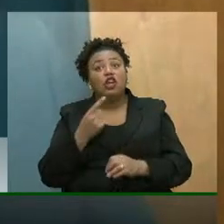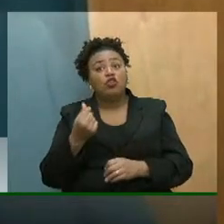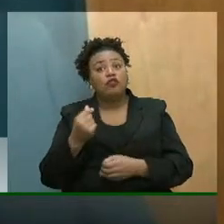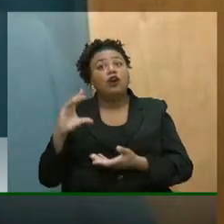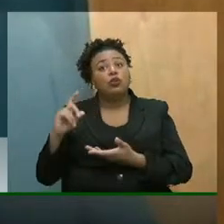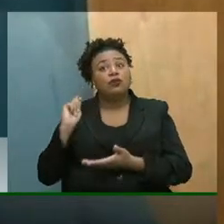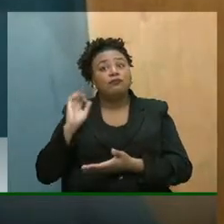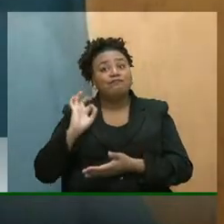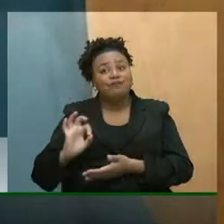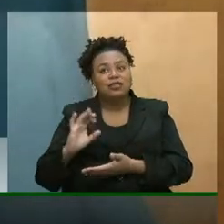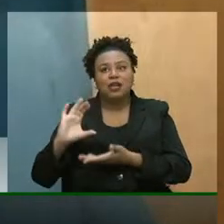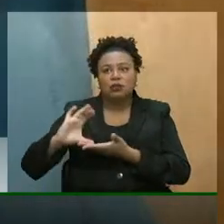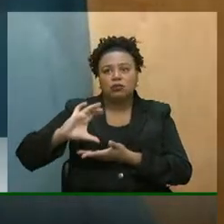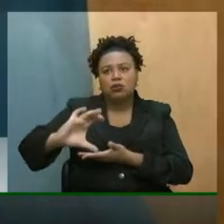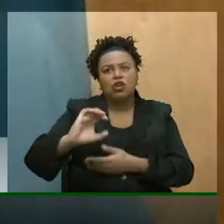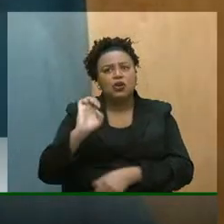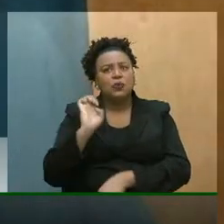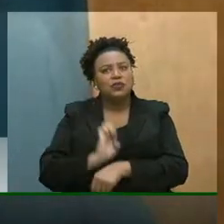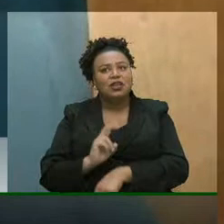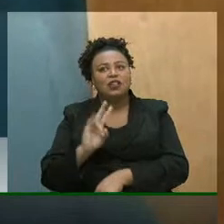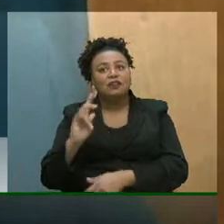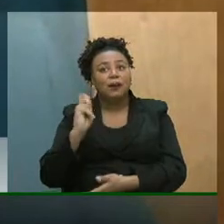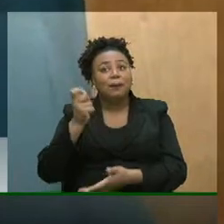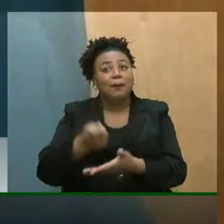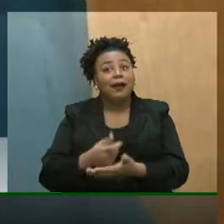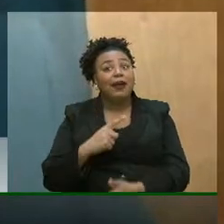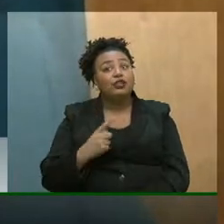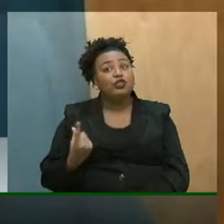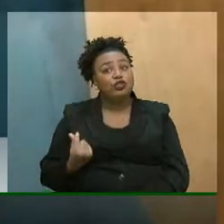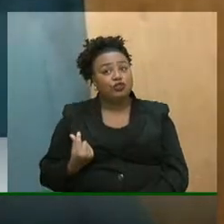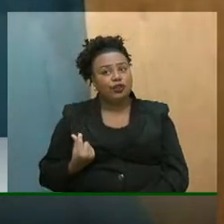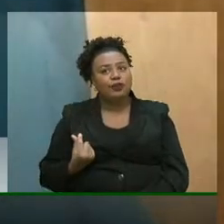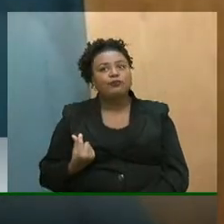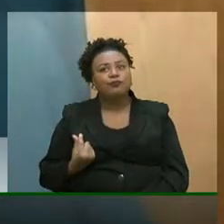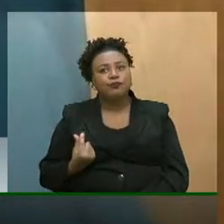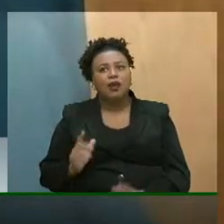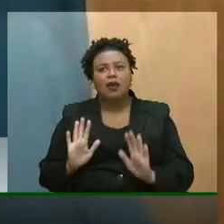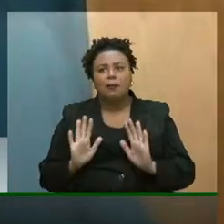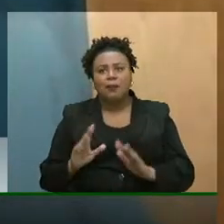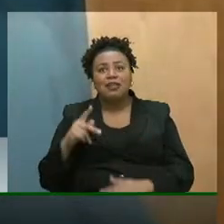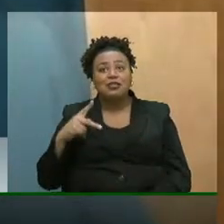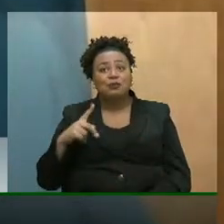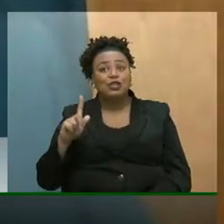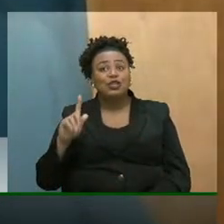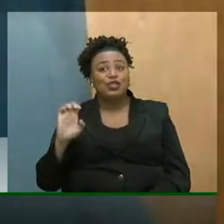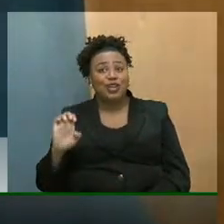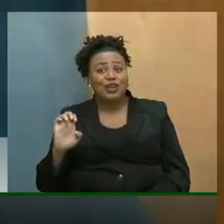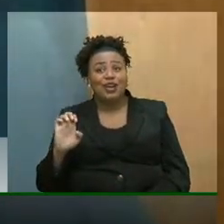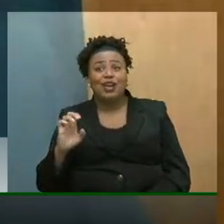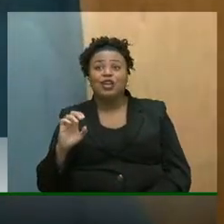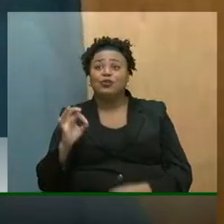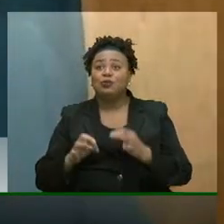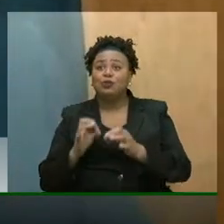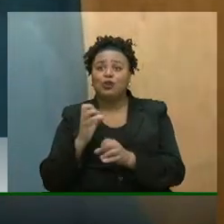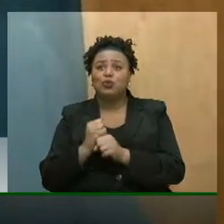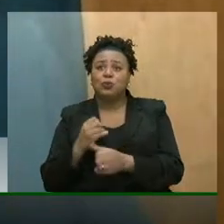deveria ser paga. E o Estado iria pagar e tinha dinheiro para isso. Mas que a PGE, no Tribunal de Contas, havia um